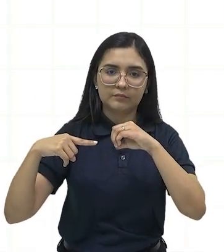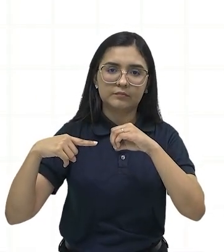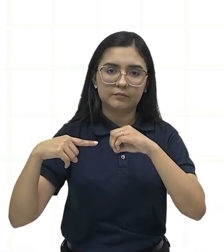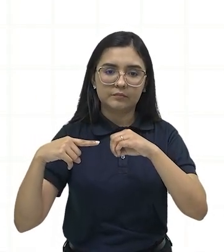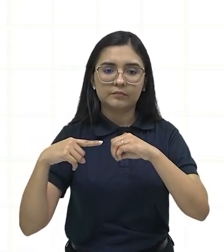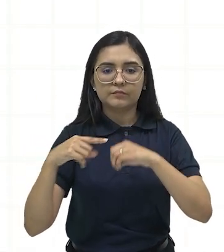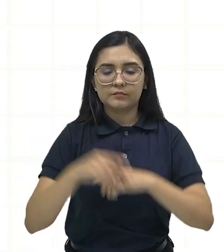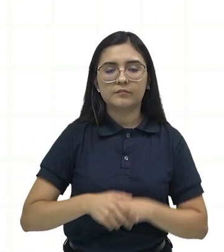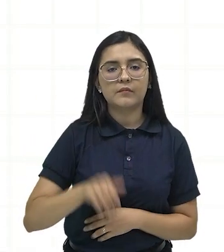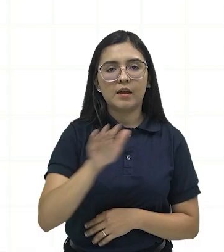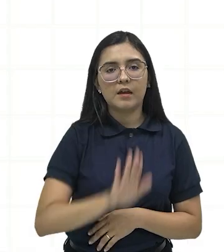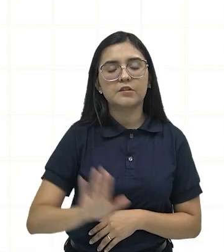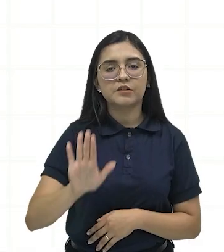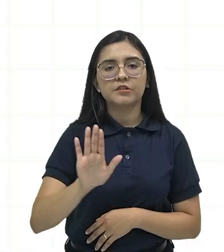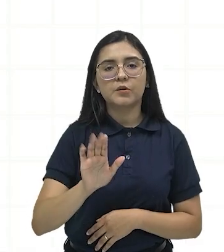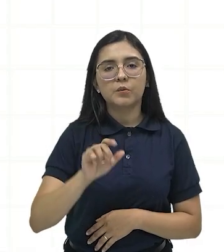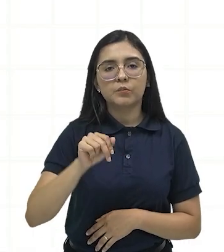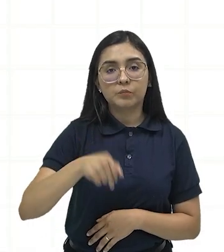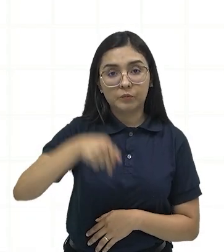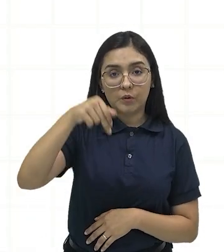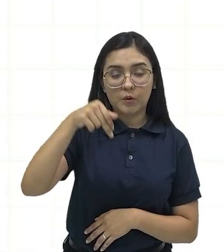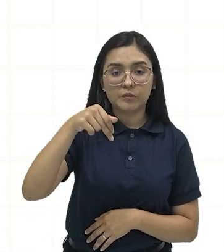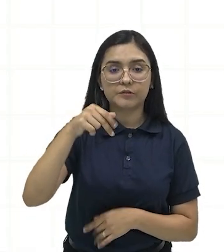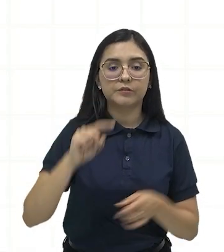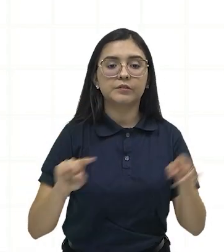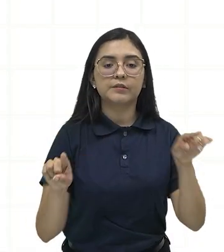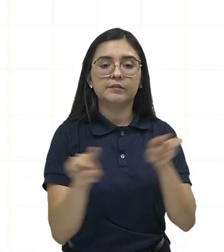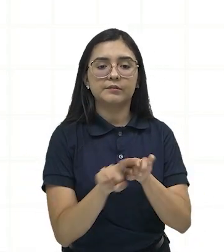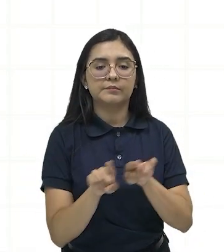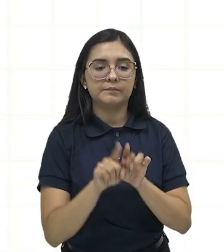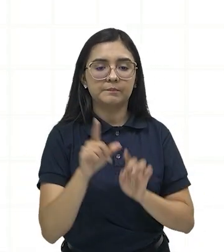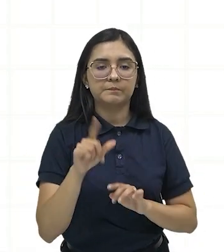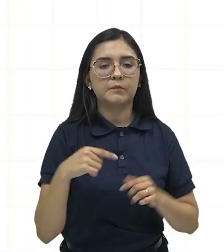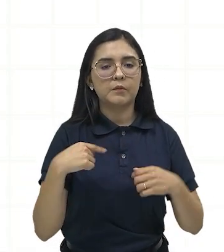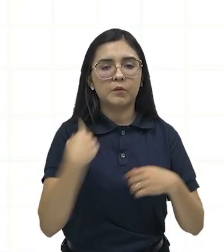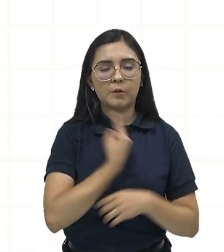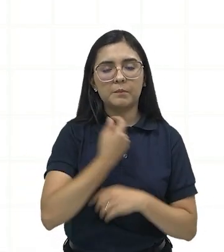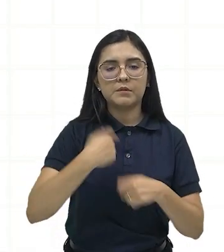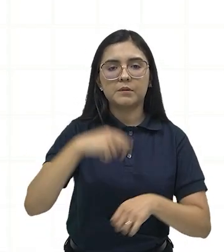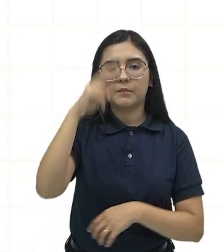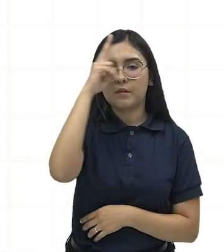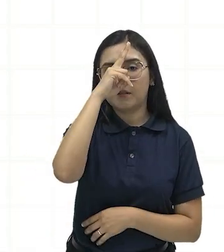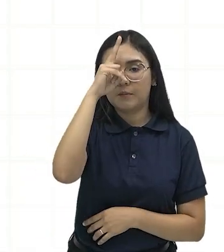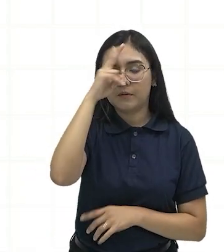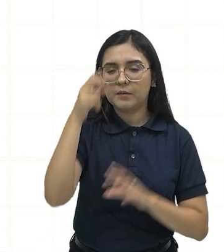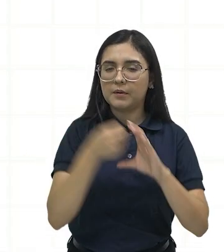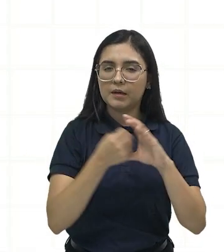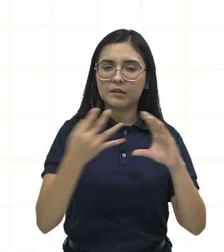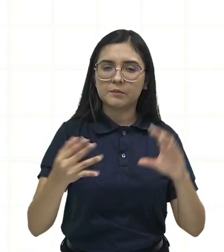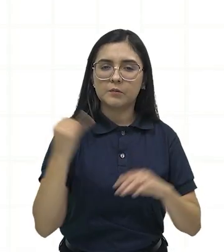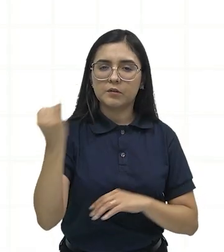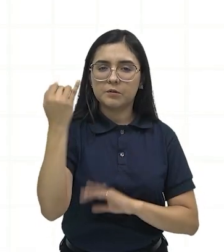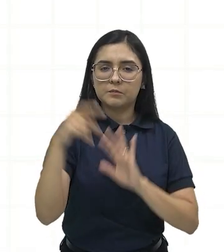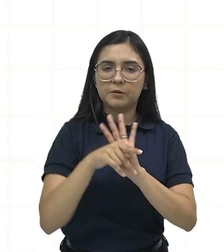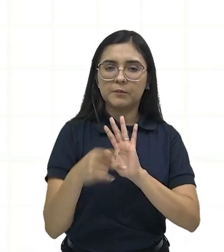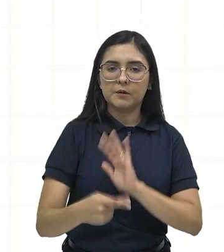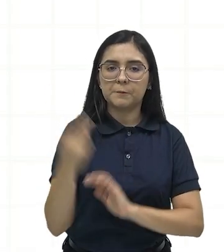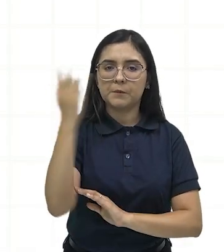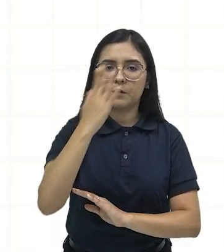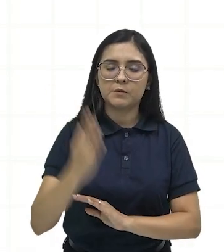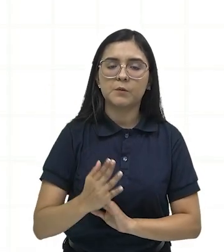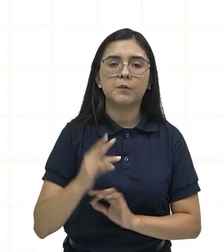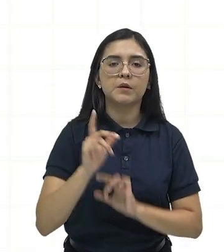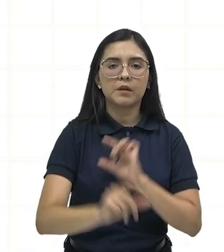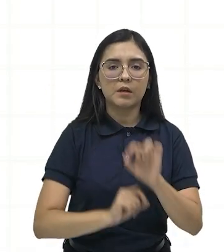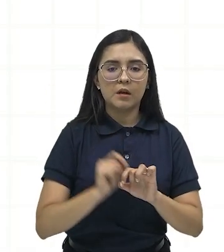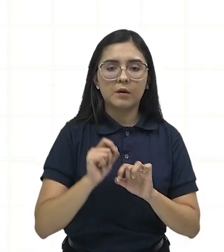Região norte. E aí temos também que lembrar que o Brasil tem um aspecto interessante porque